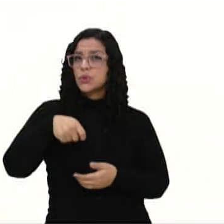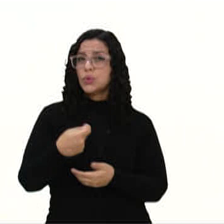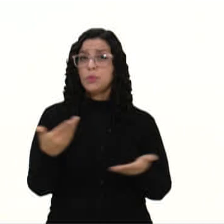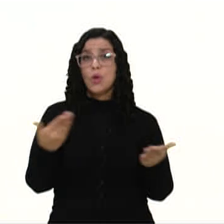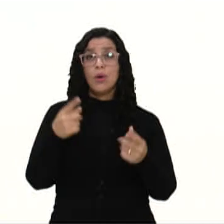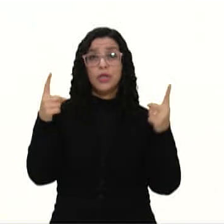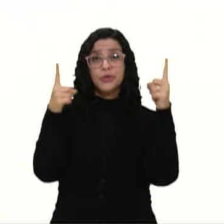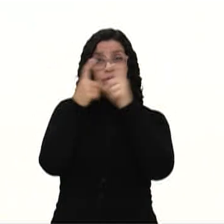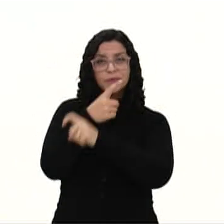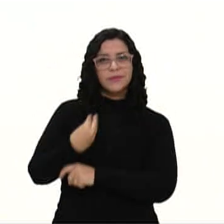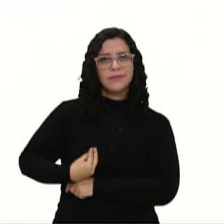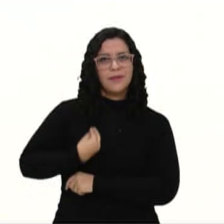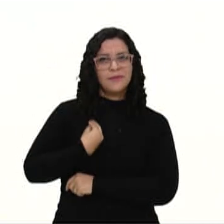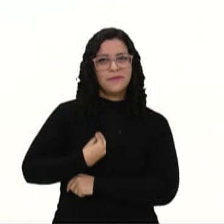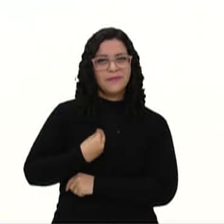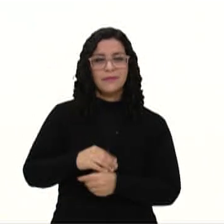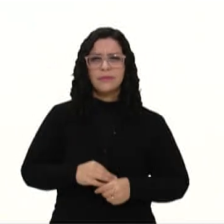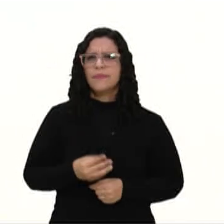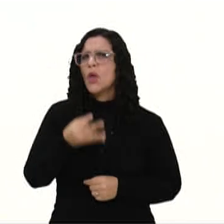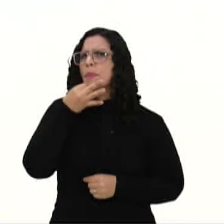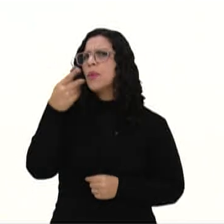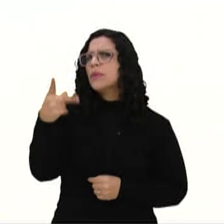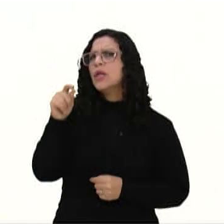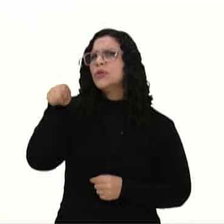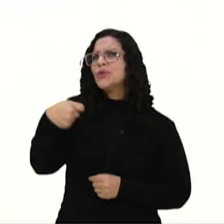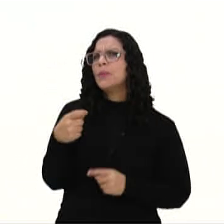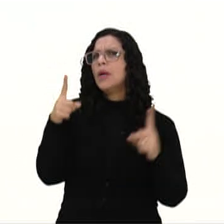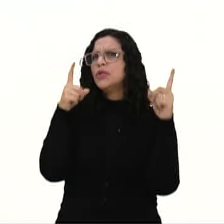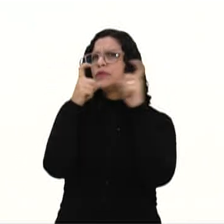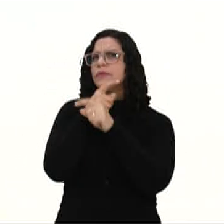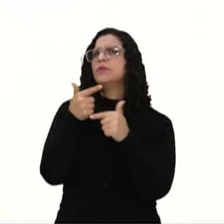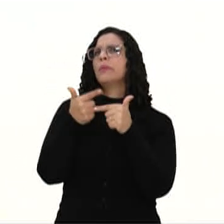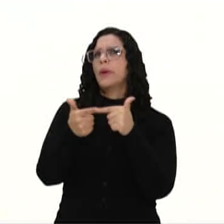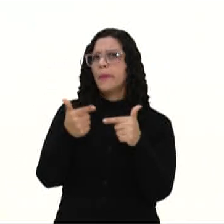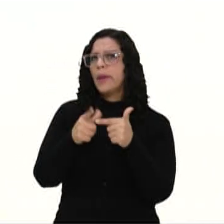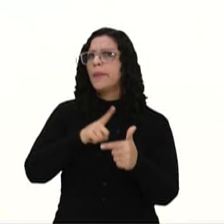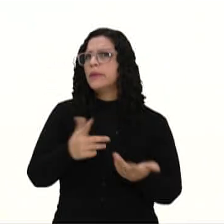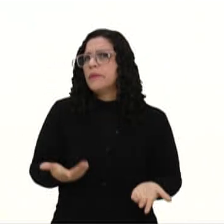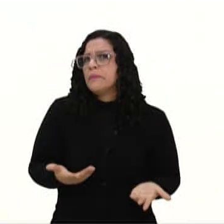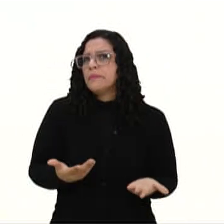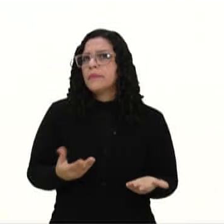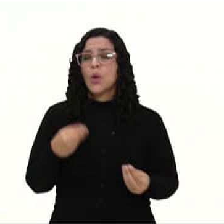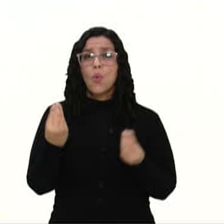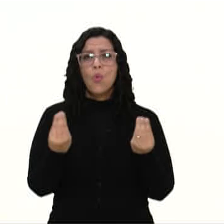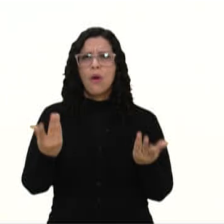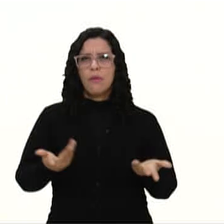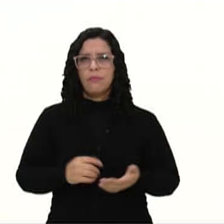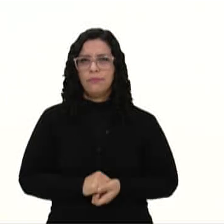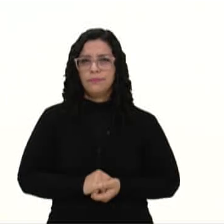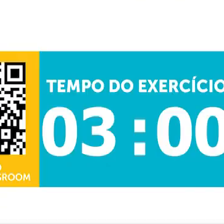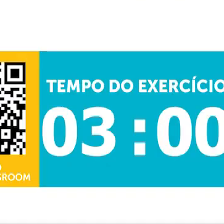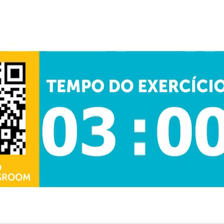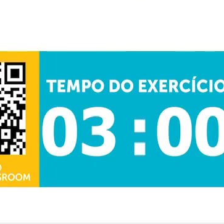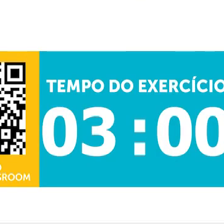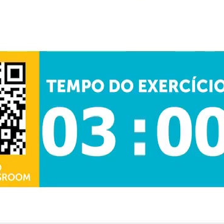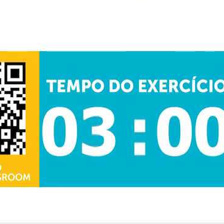às dificuldades. Qual a opinião dela a respeito das dificuldades, dos obstáculos?